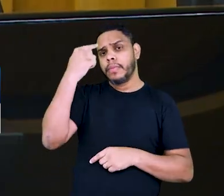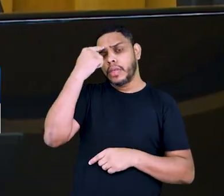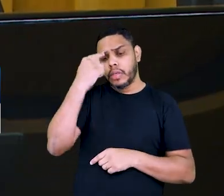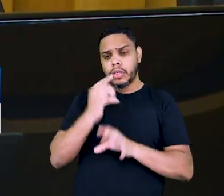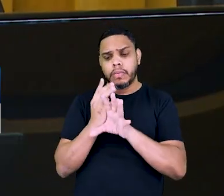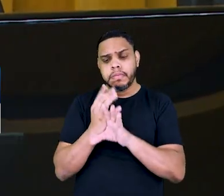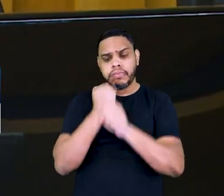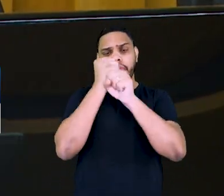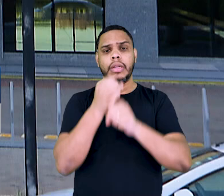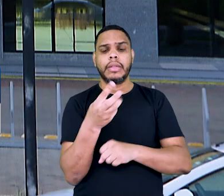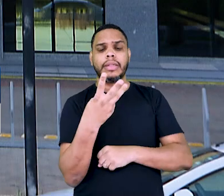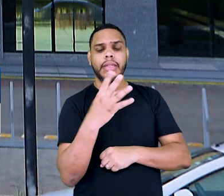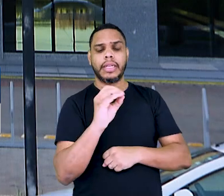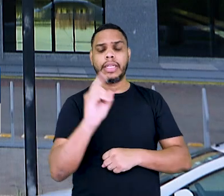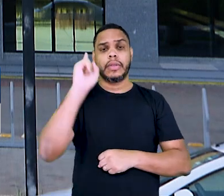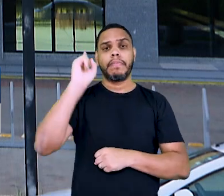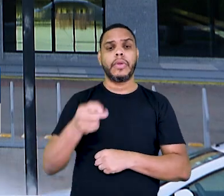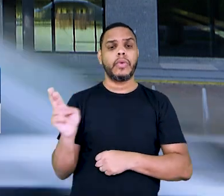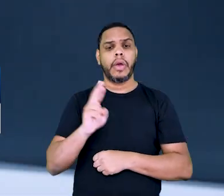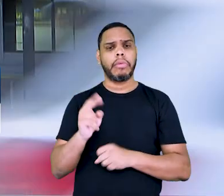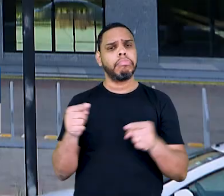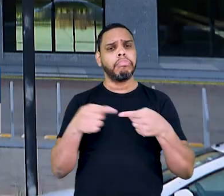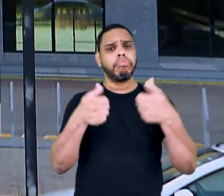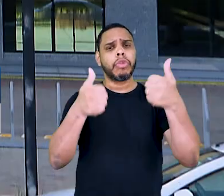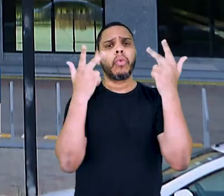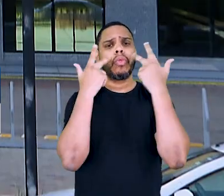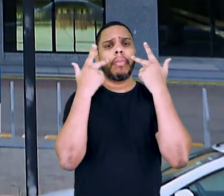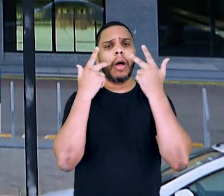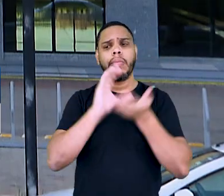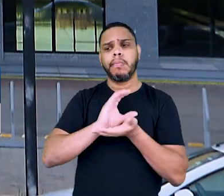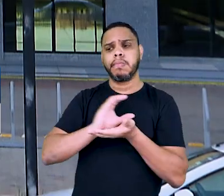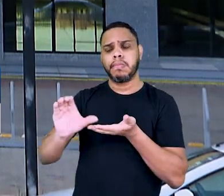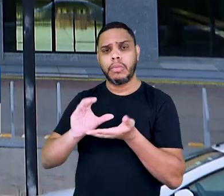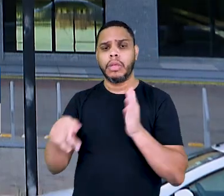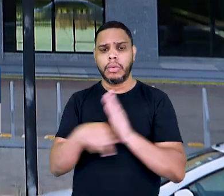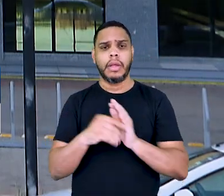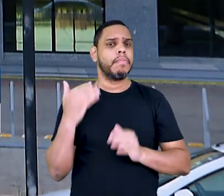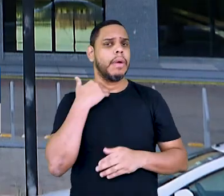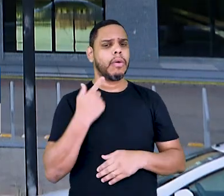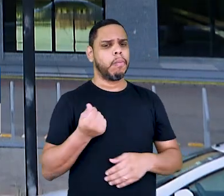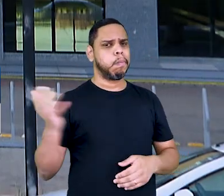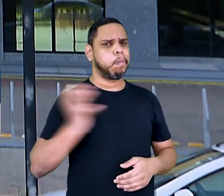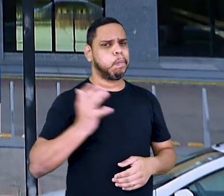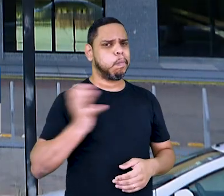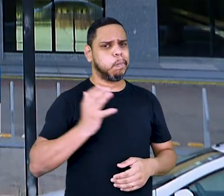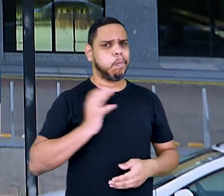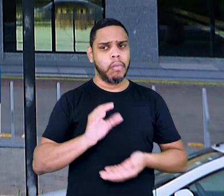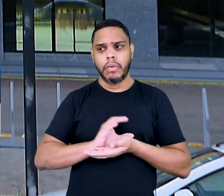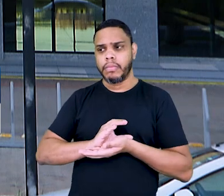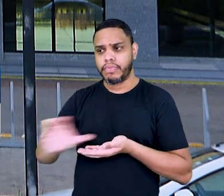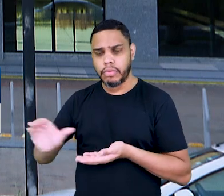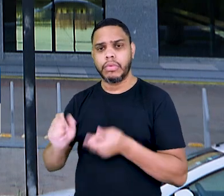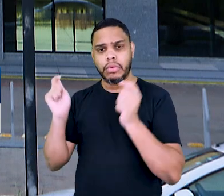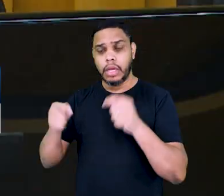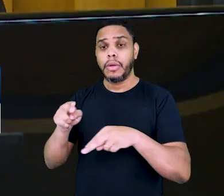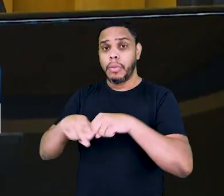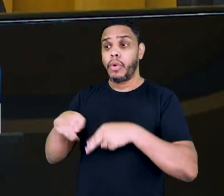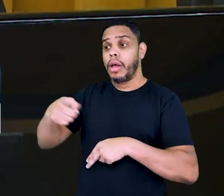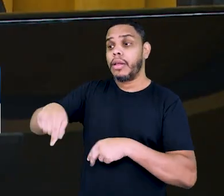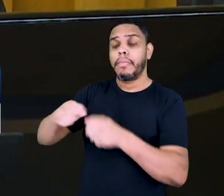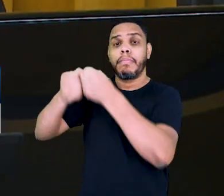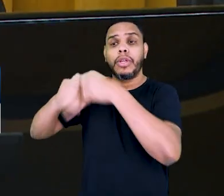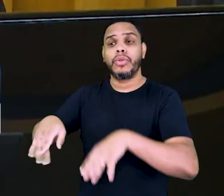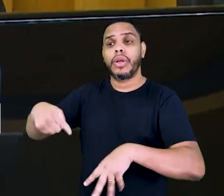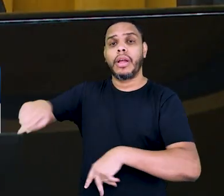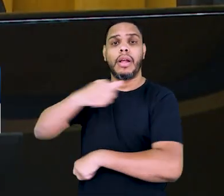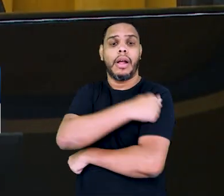de R$300 mil é adequado ao porte econômico do banco e proporcional ao dano causado. O